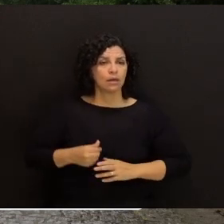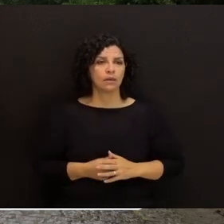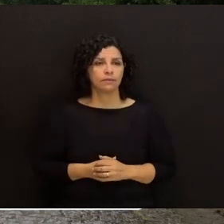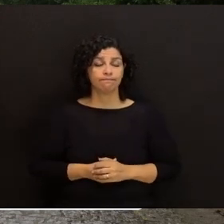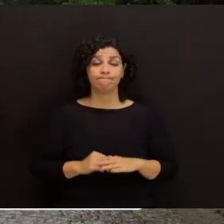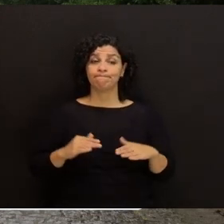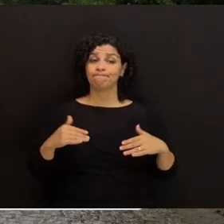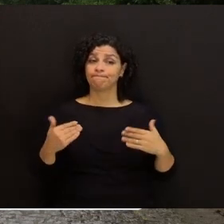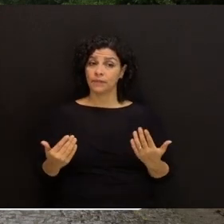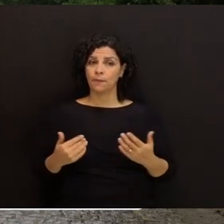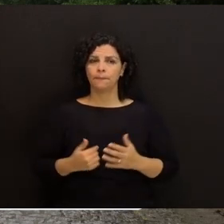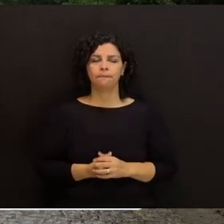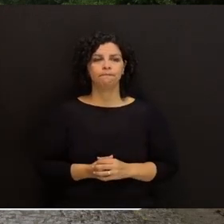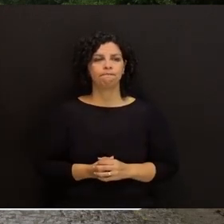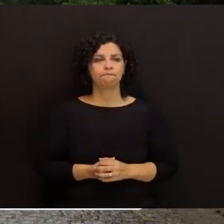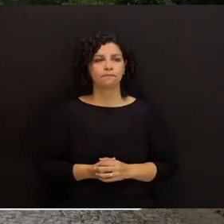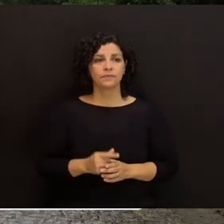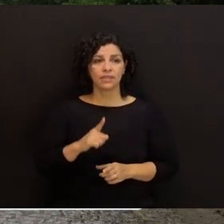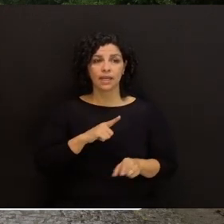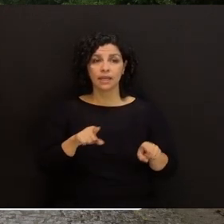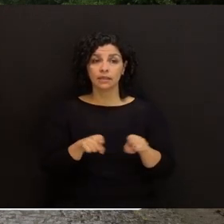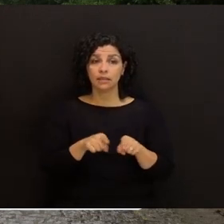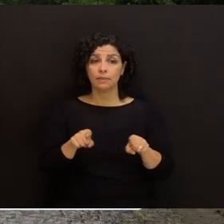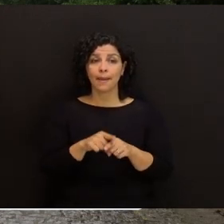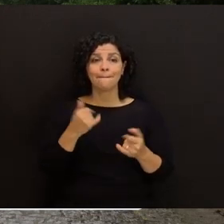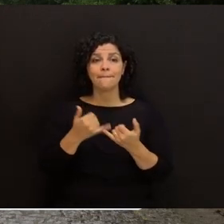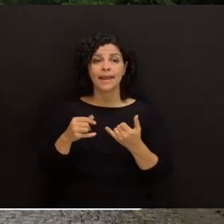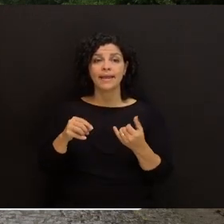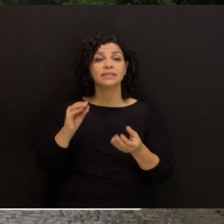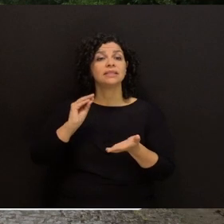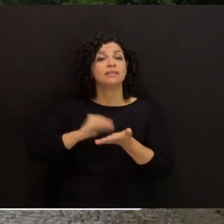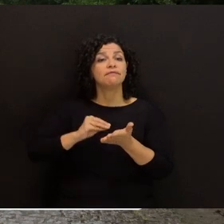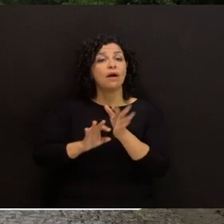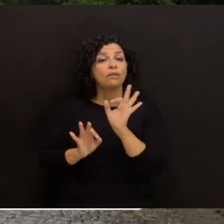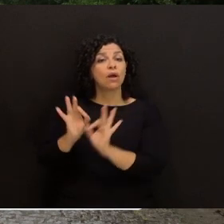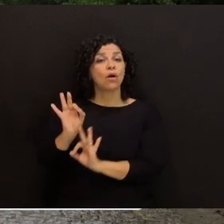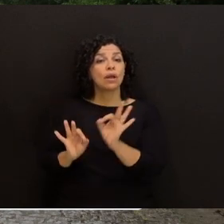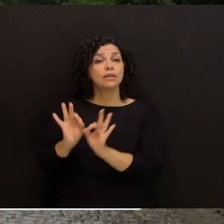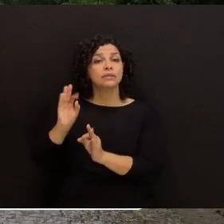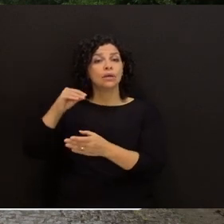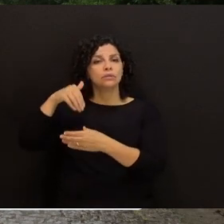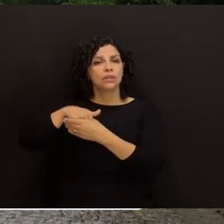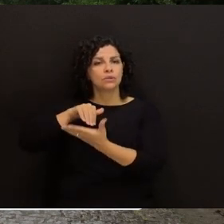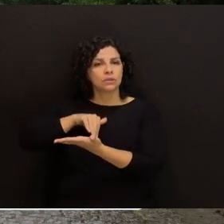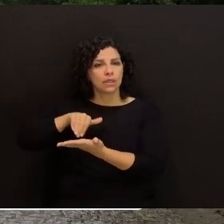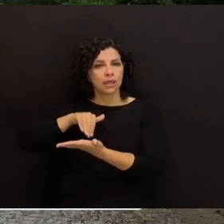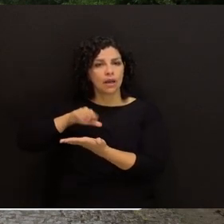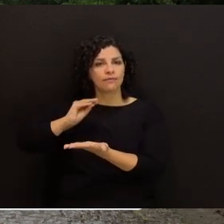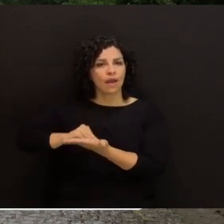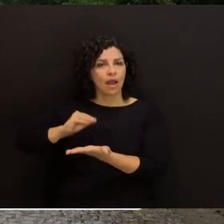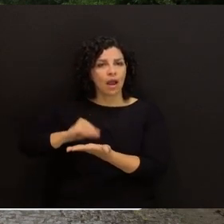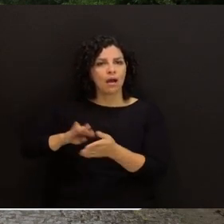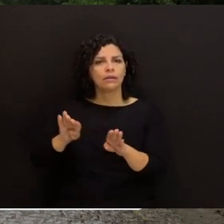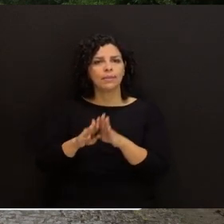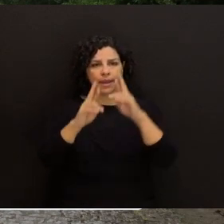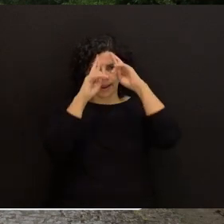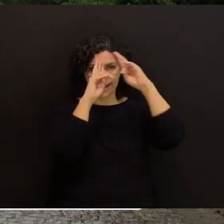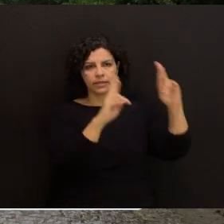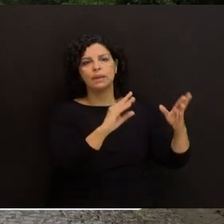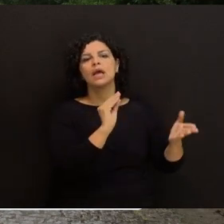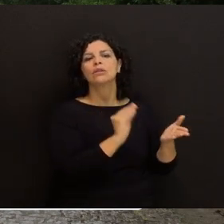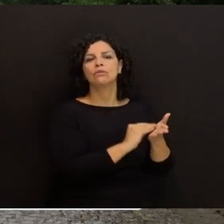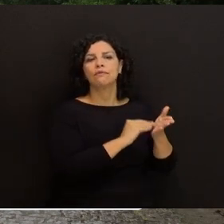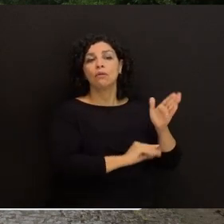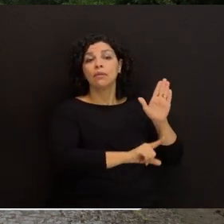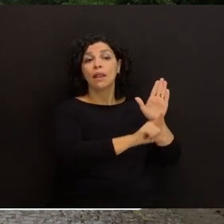então senhores além de ter uma Total desorganização e um tremendo desrespeito com a